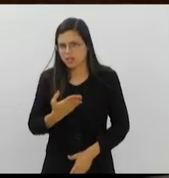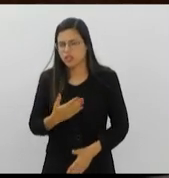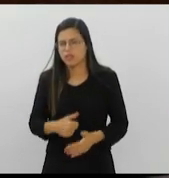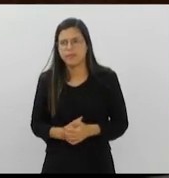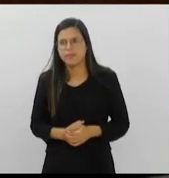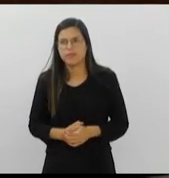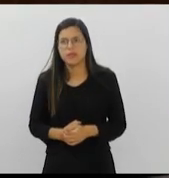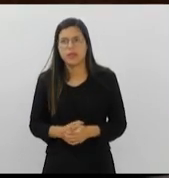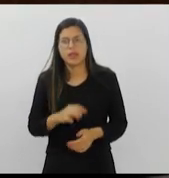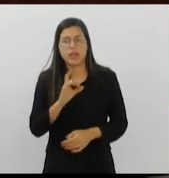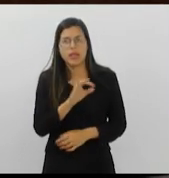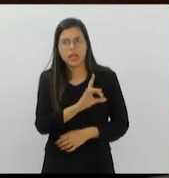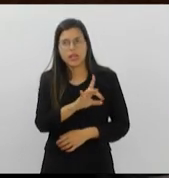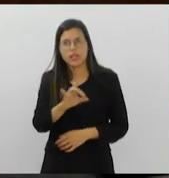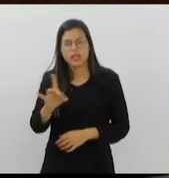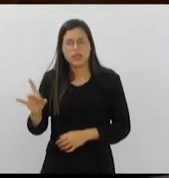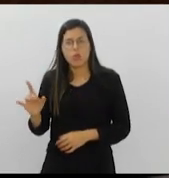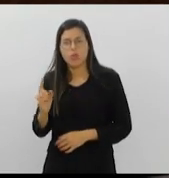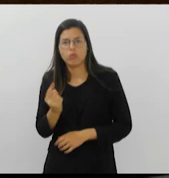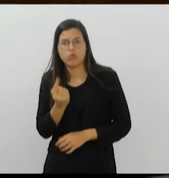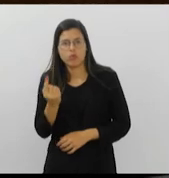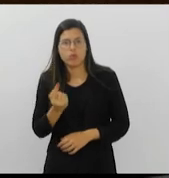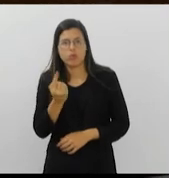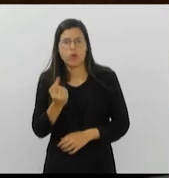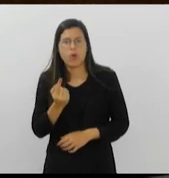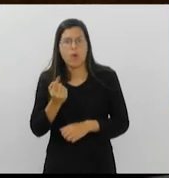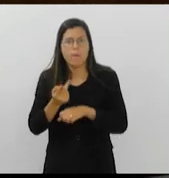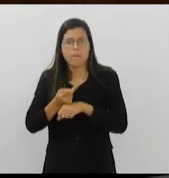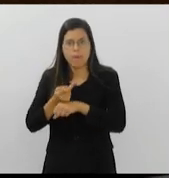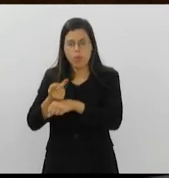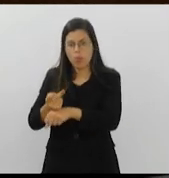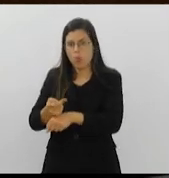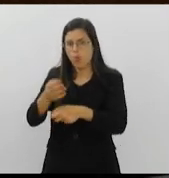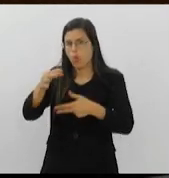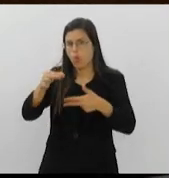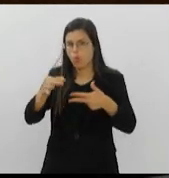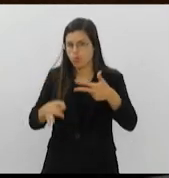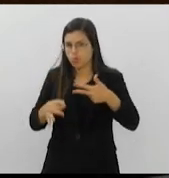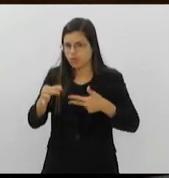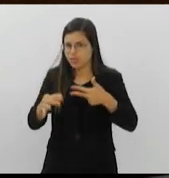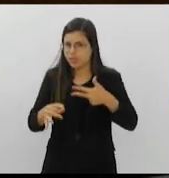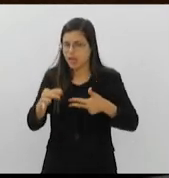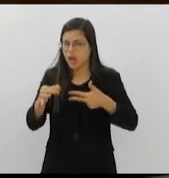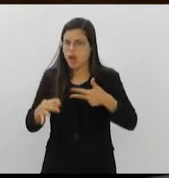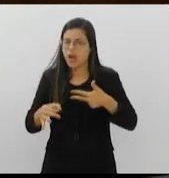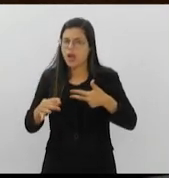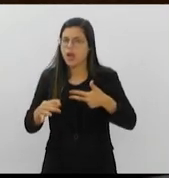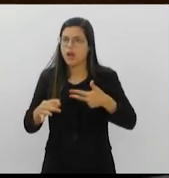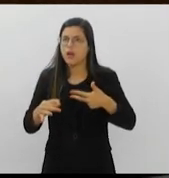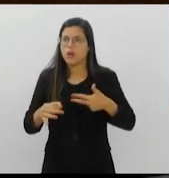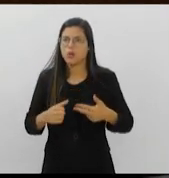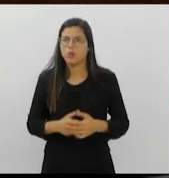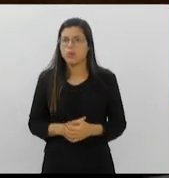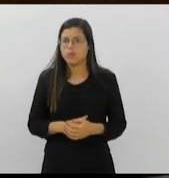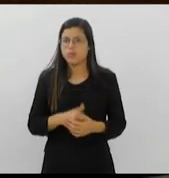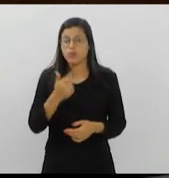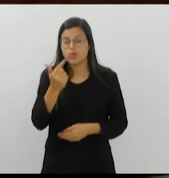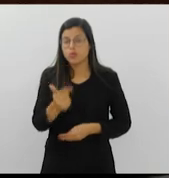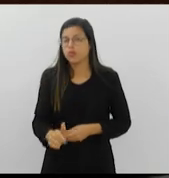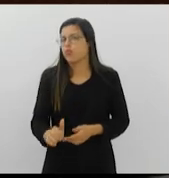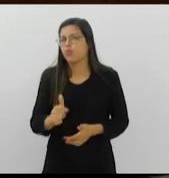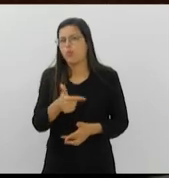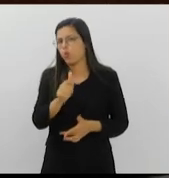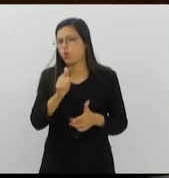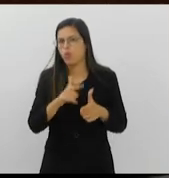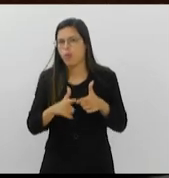cada um de maneira individual procurou o Judiciário. E aí mais uma esculhambação. Para